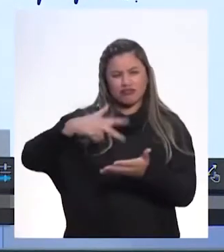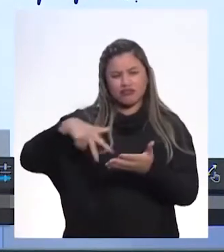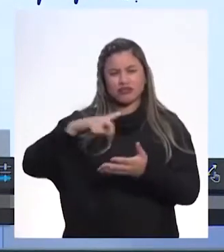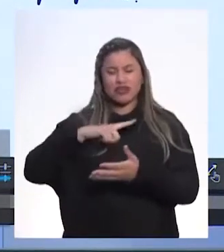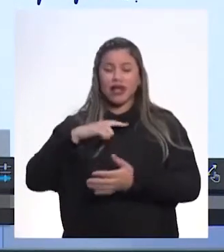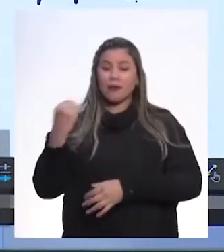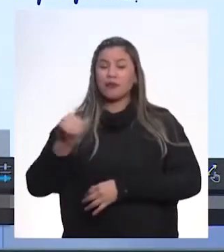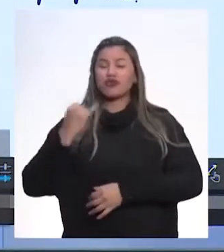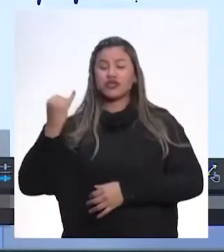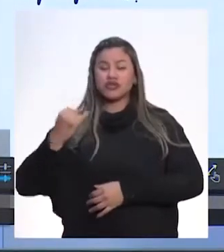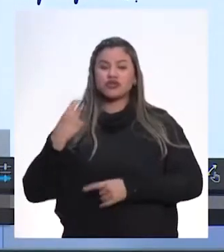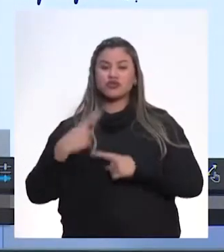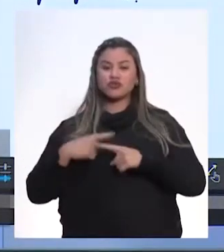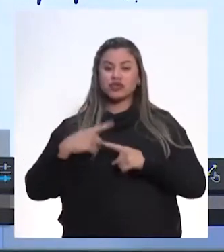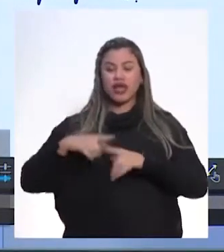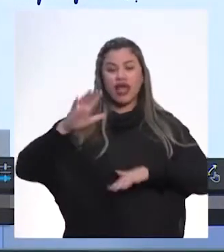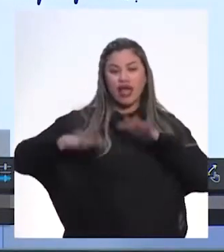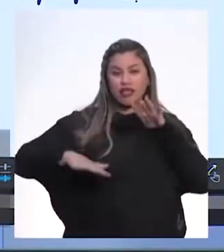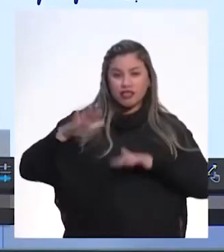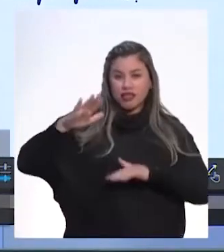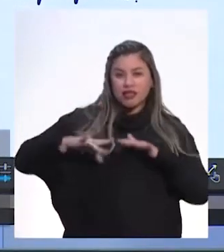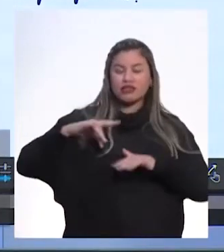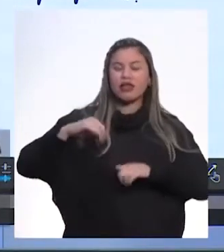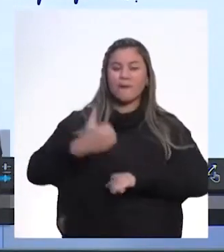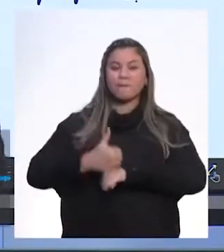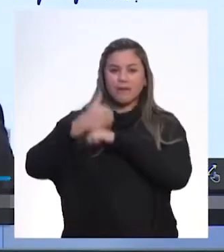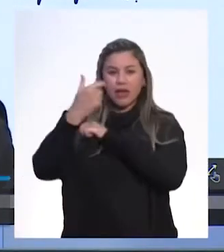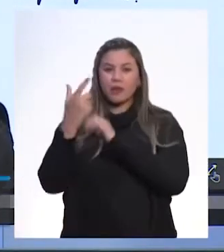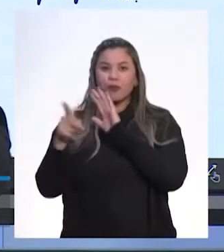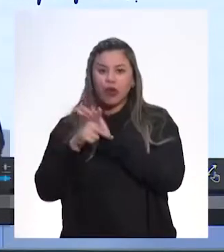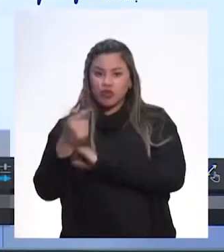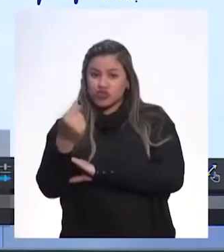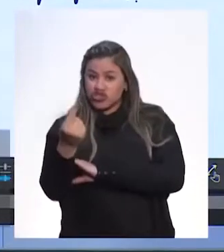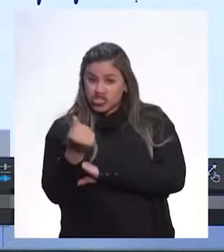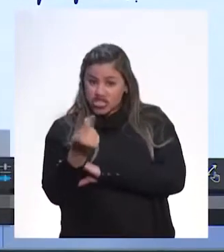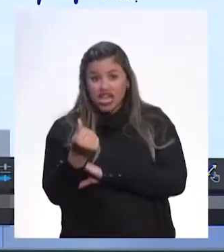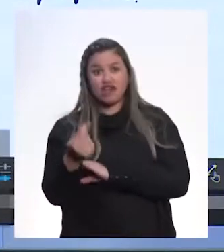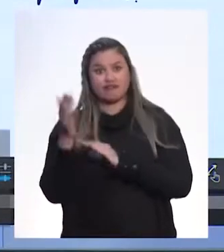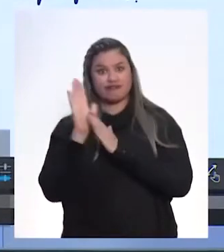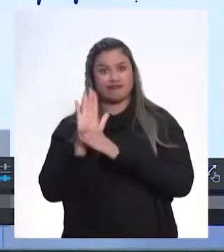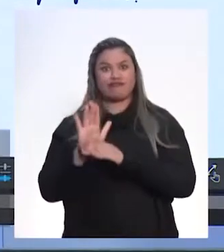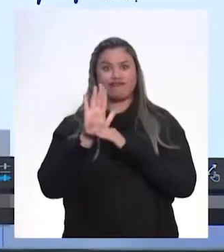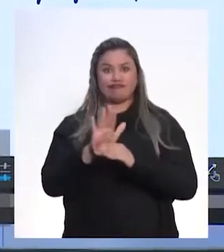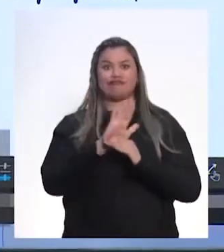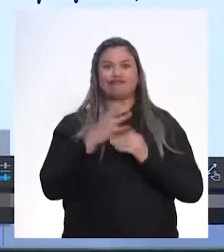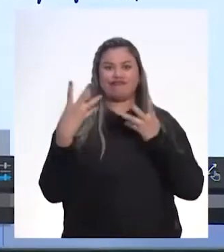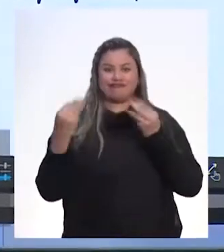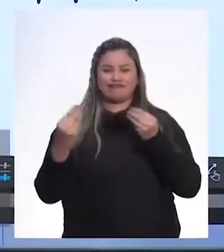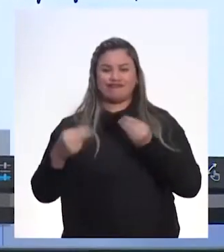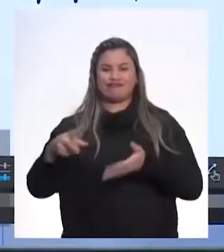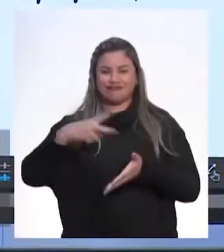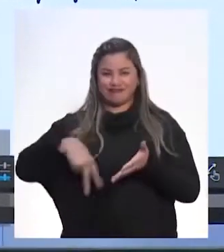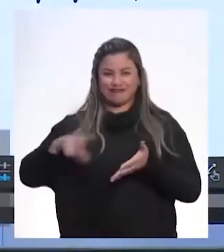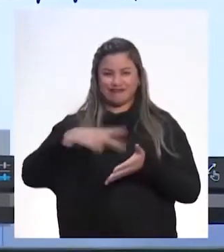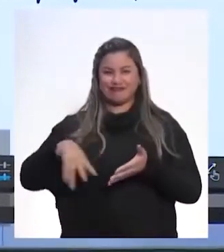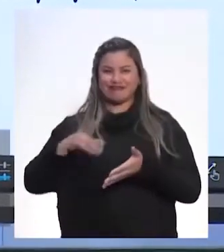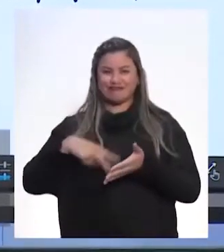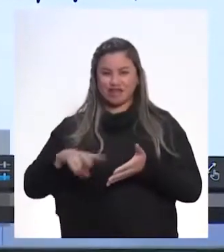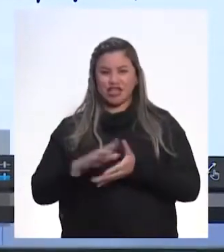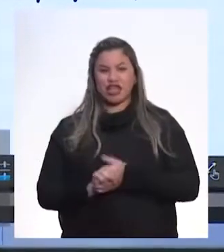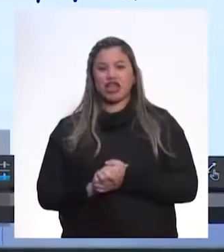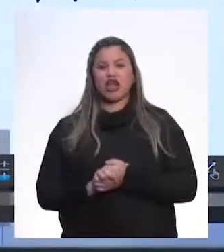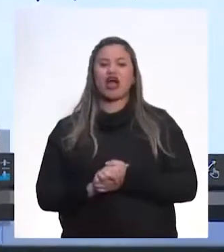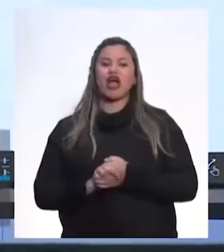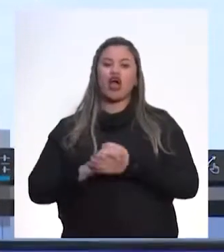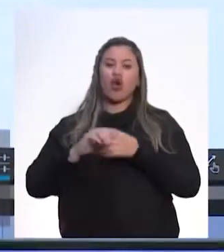importantes. Porque, às vezes, além dessa questão da premiação em dinheiro, né, que ajuda muito os dançarinos, aquela companhia, né? Às vezes a